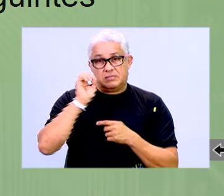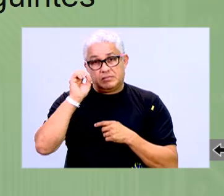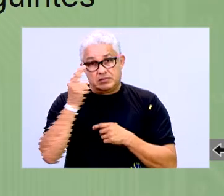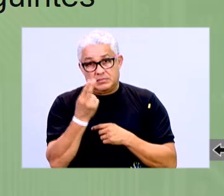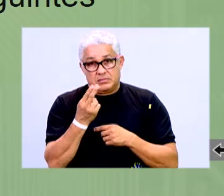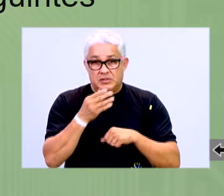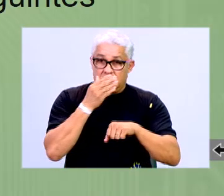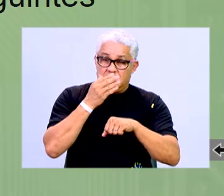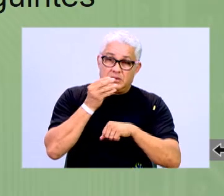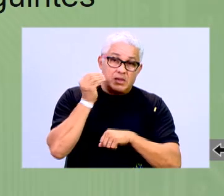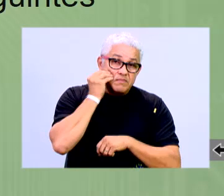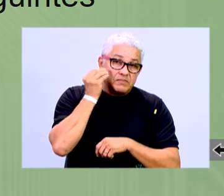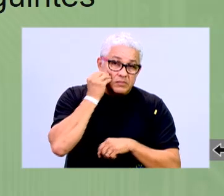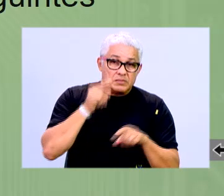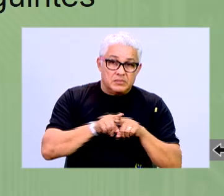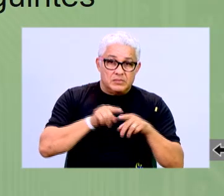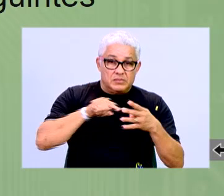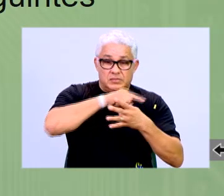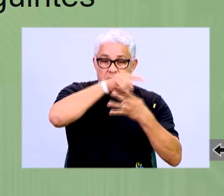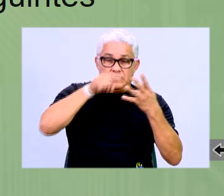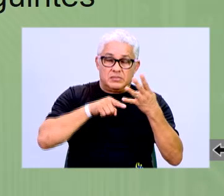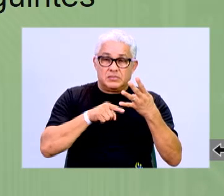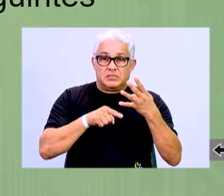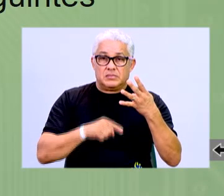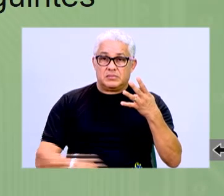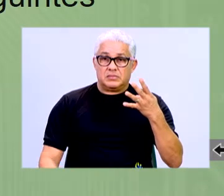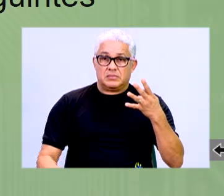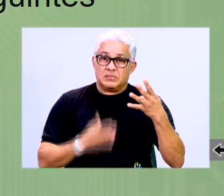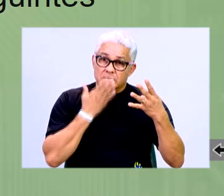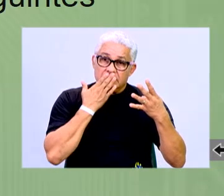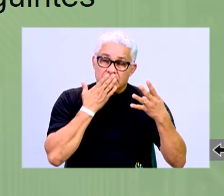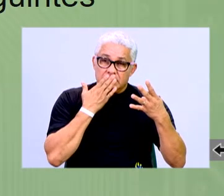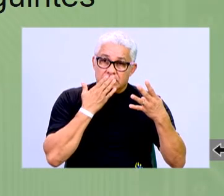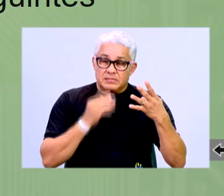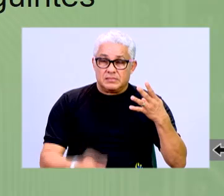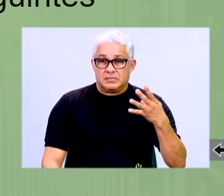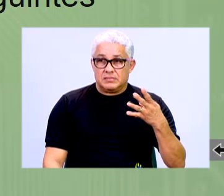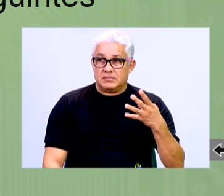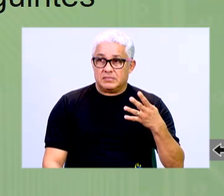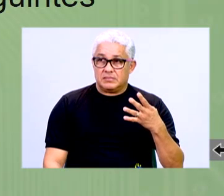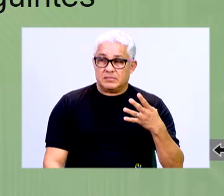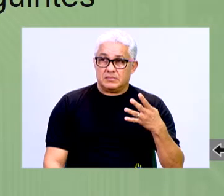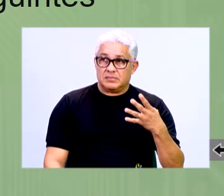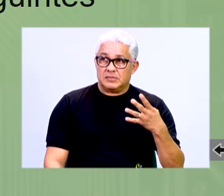de teste. Então essas são as 4 formas que